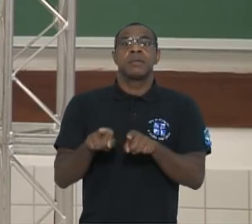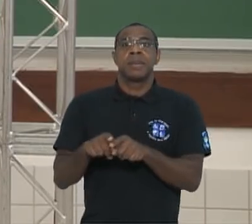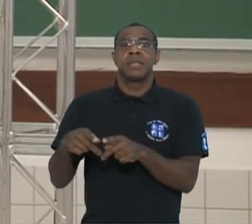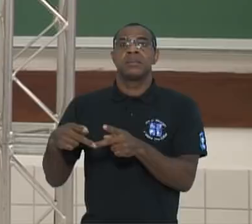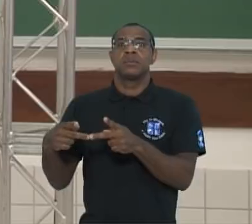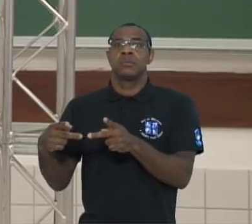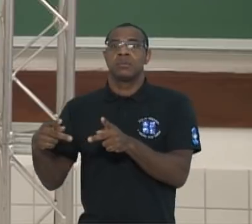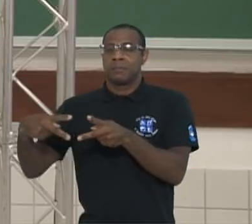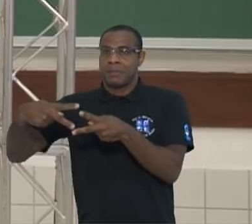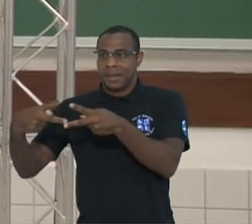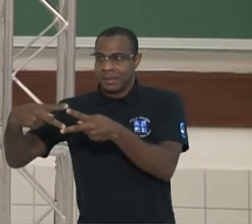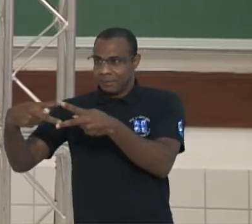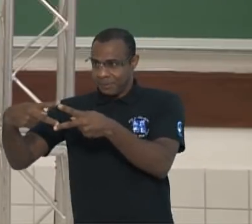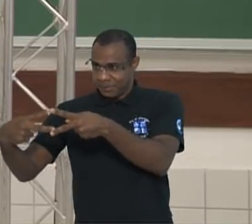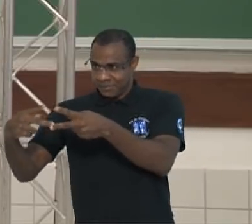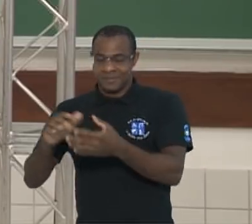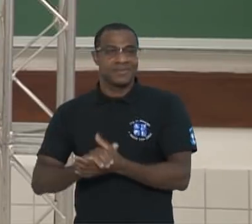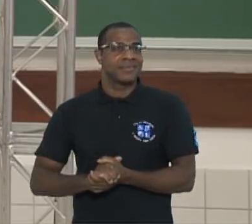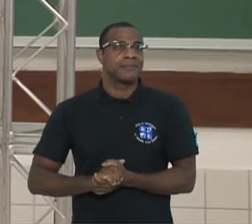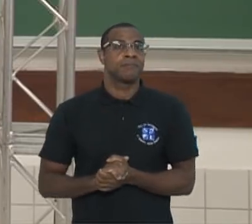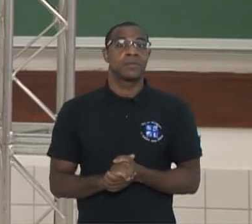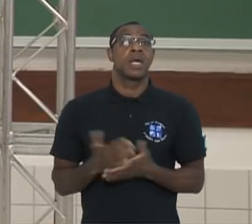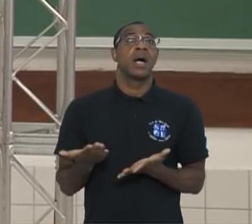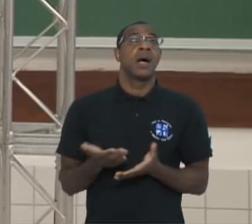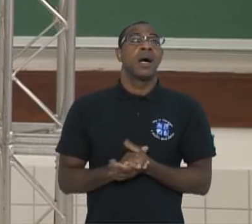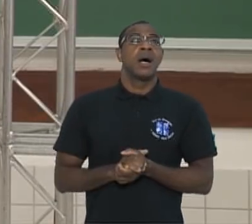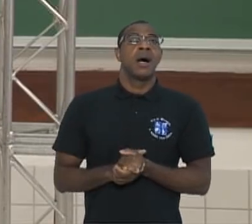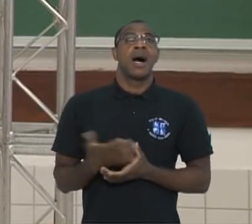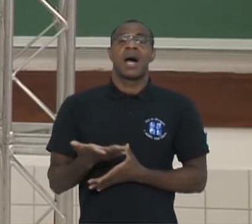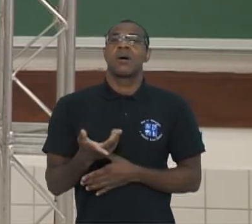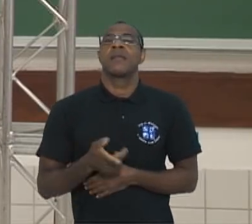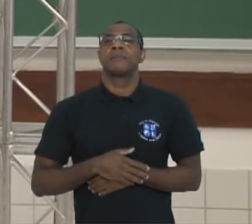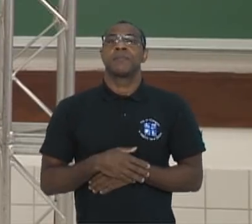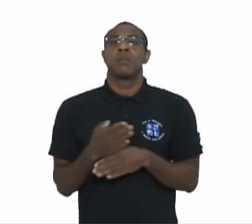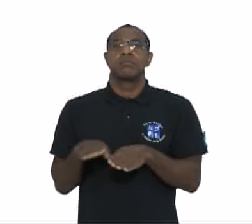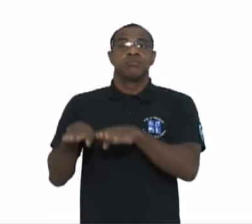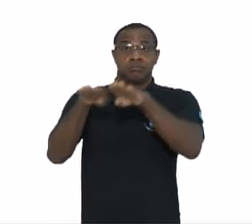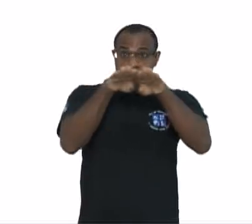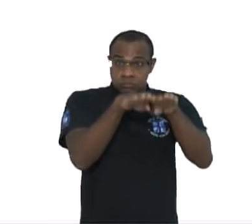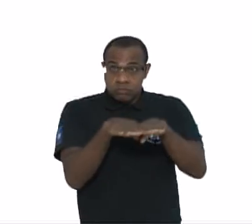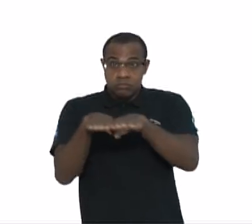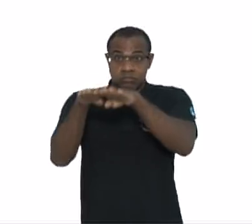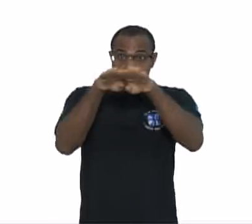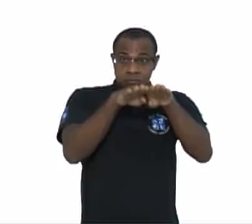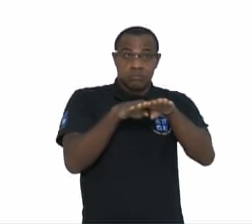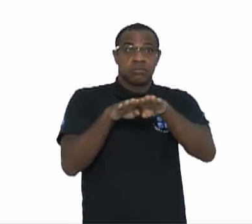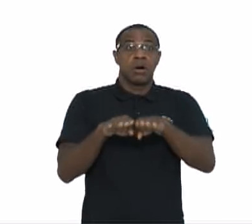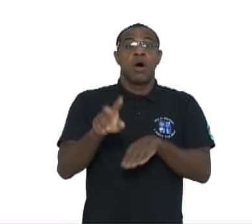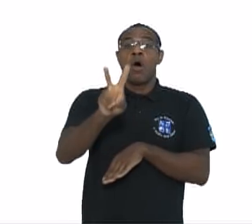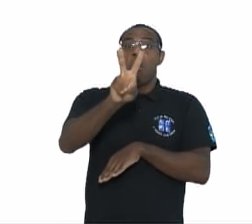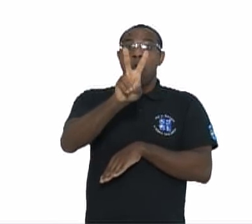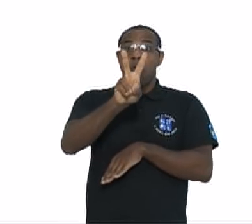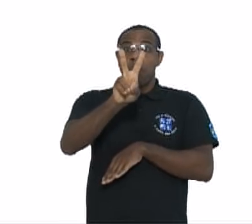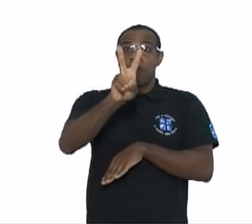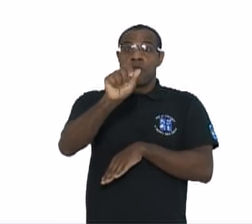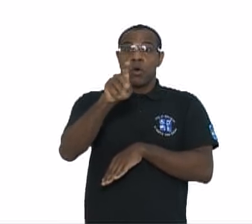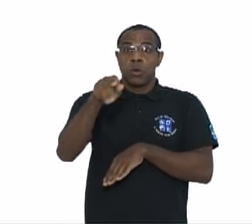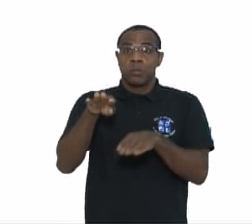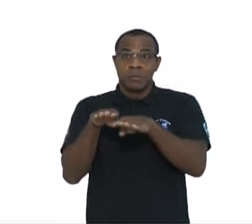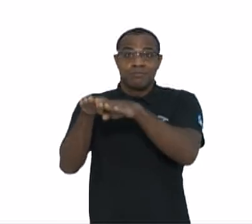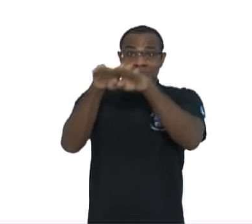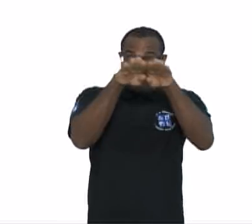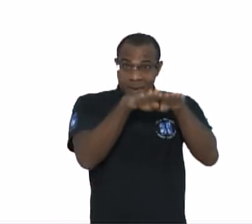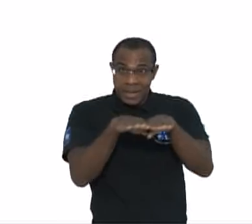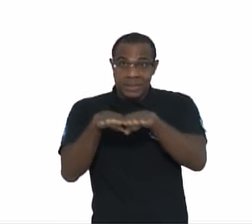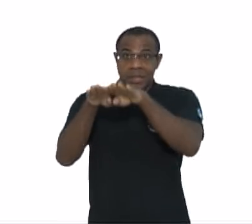padrão. Então, a unidade padrão, a medida de volume, é o metro cúbico. Esse